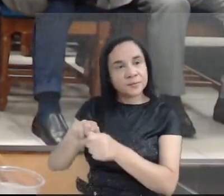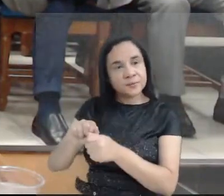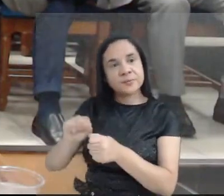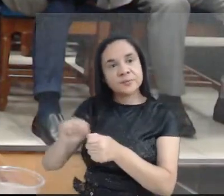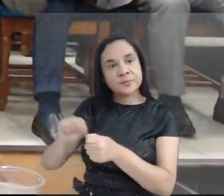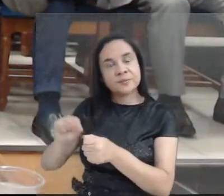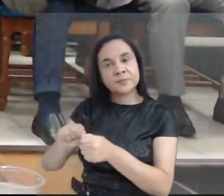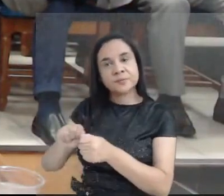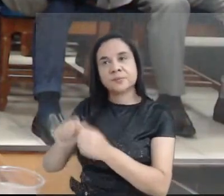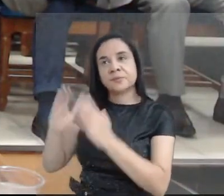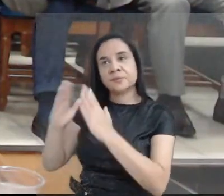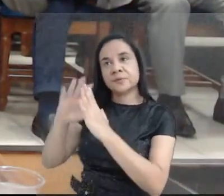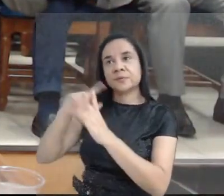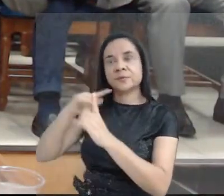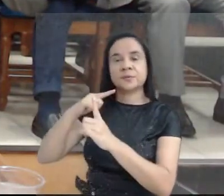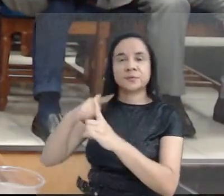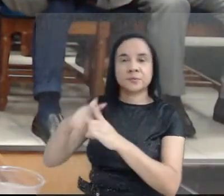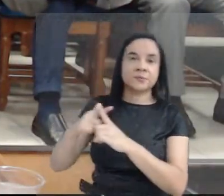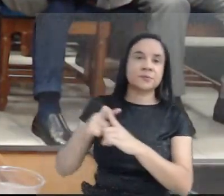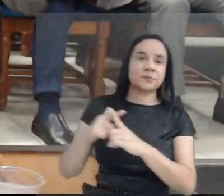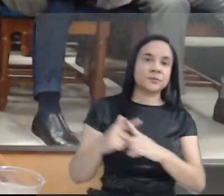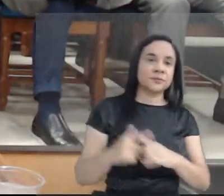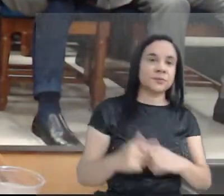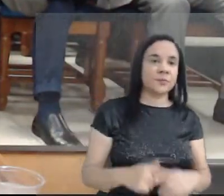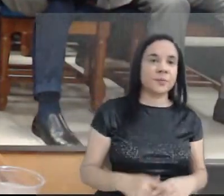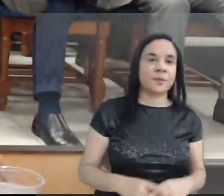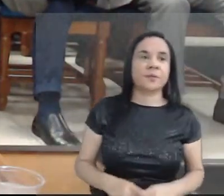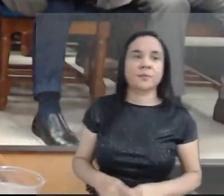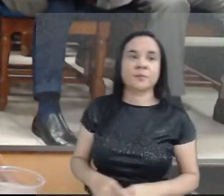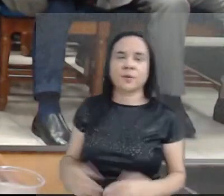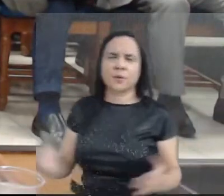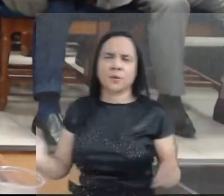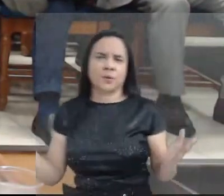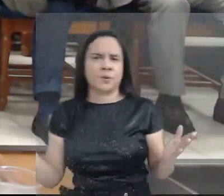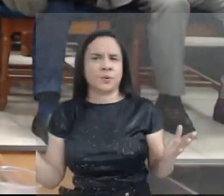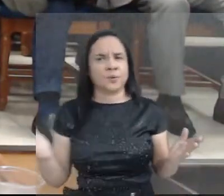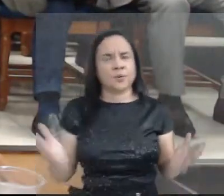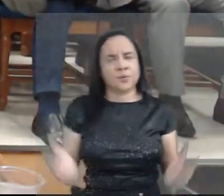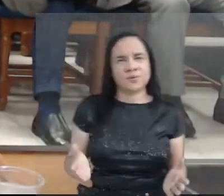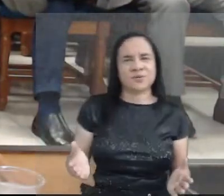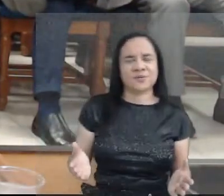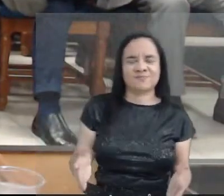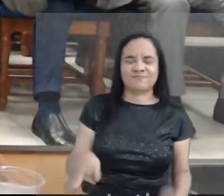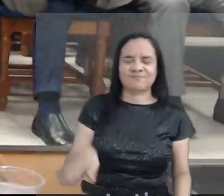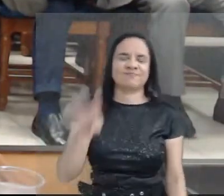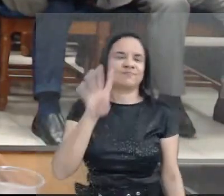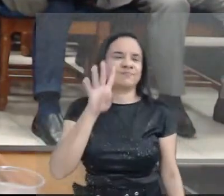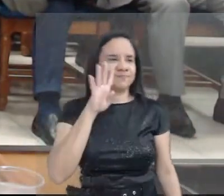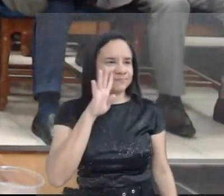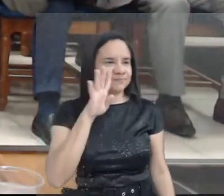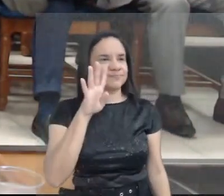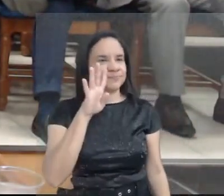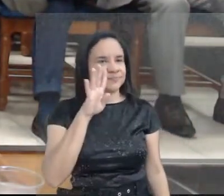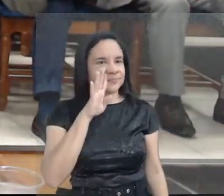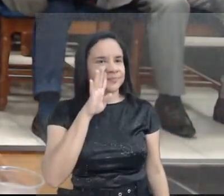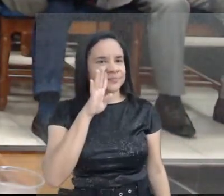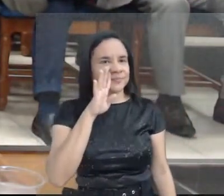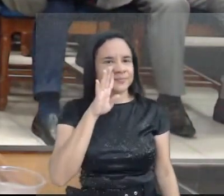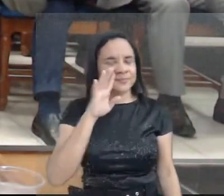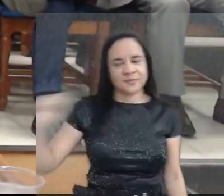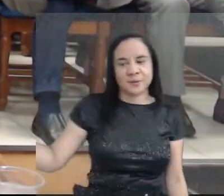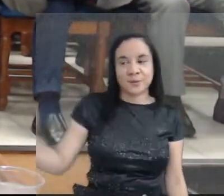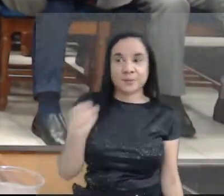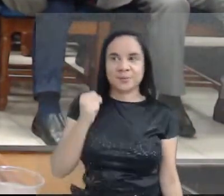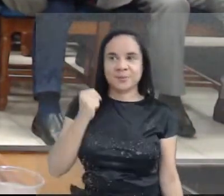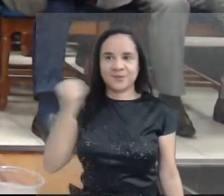Então, mesmo sem o templo hoje, só a plataforma já te chama a atenção pela coragem e a ousadia que ele